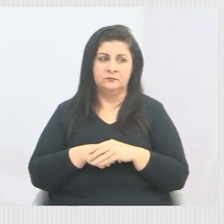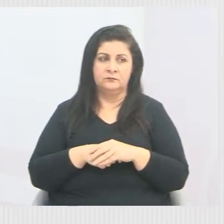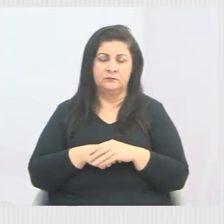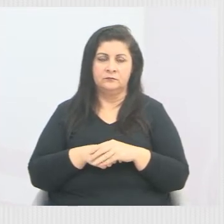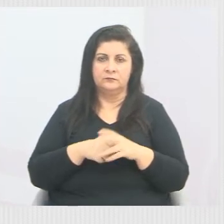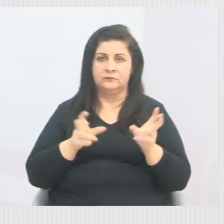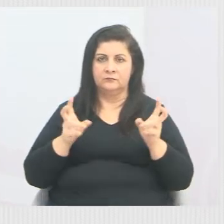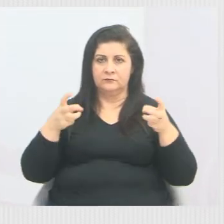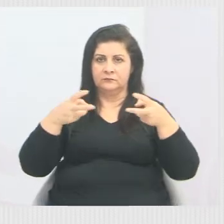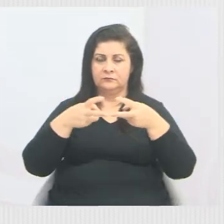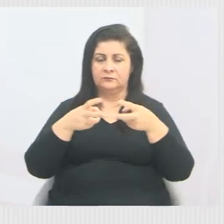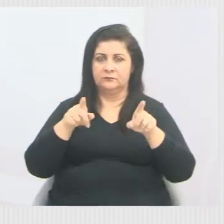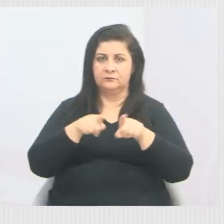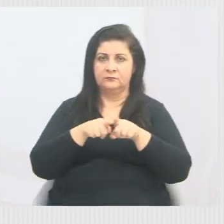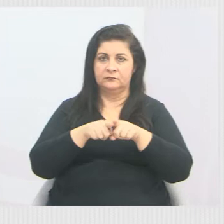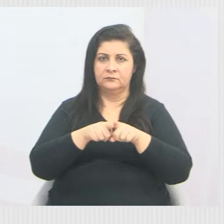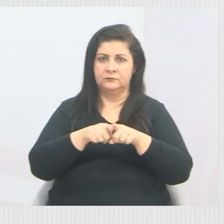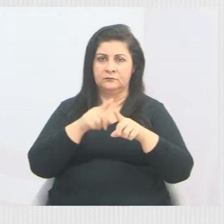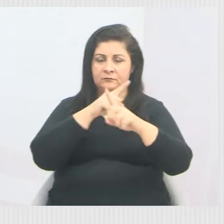cancelou